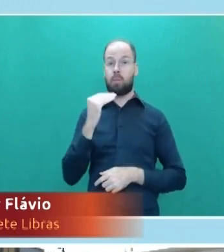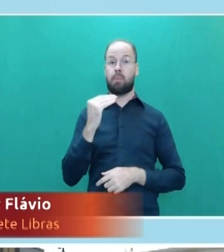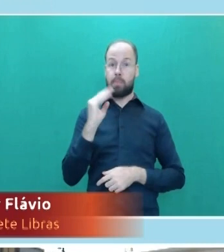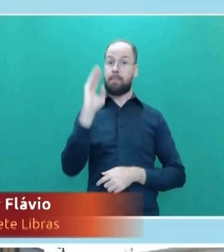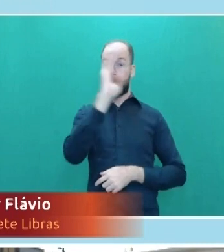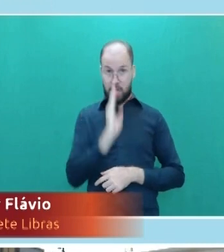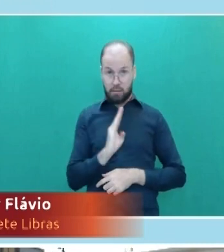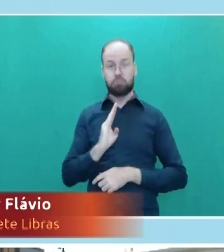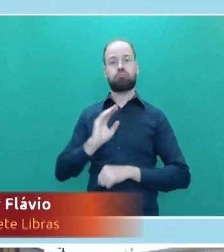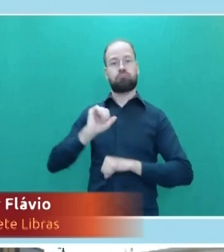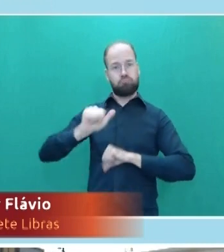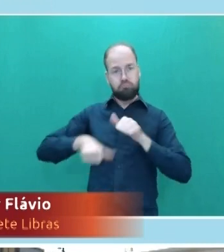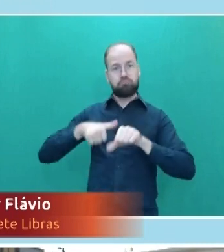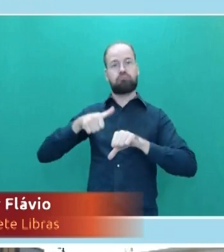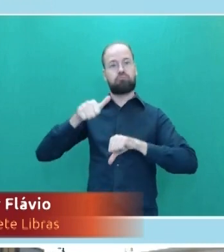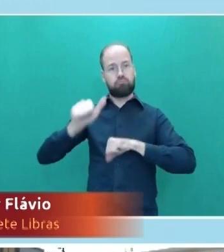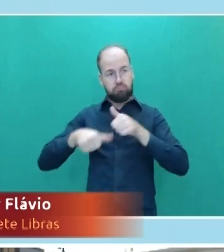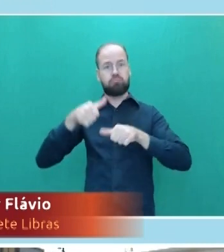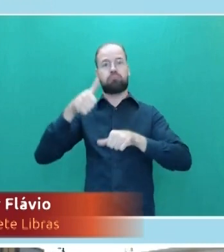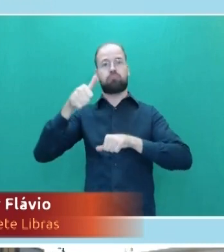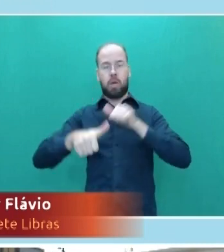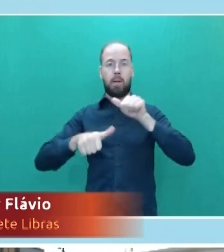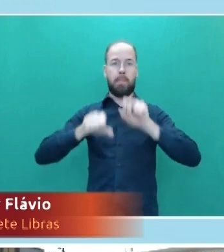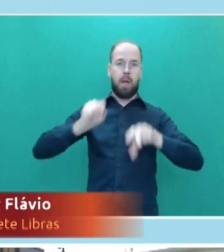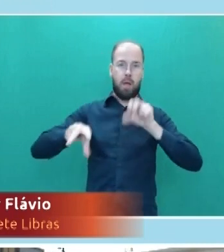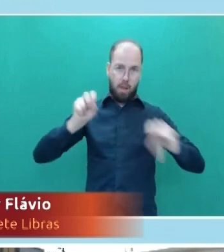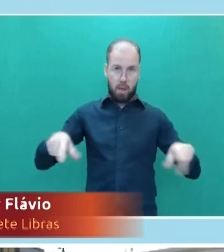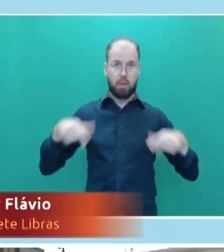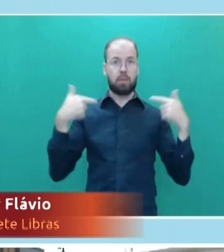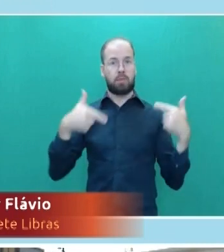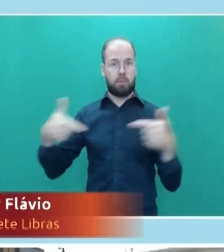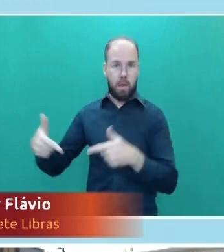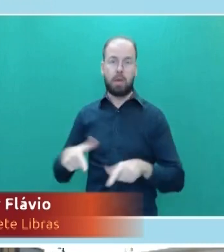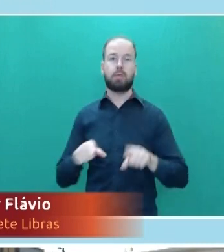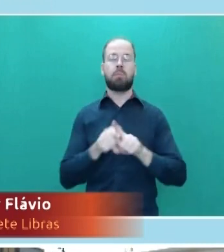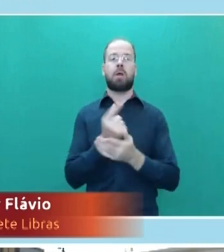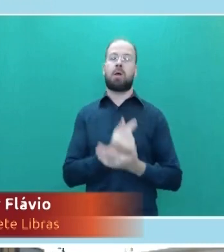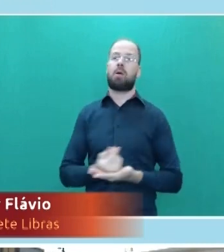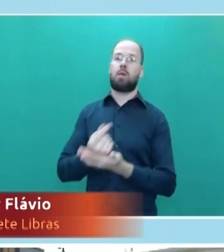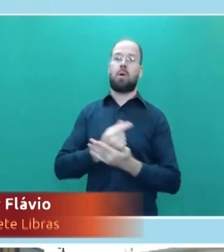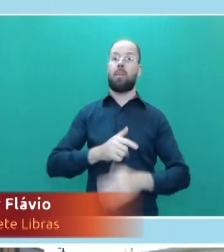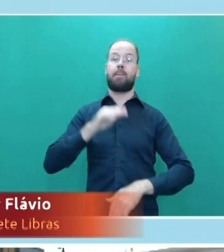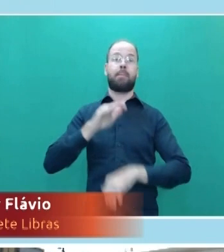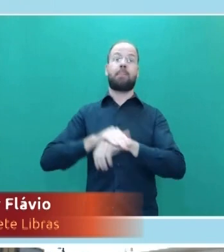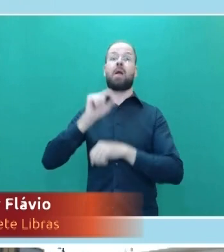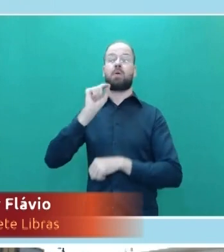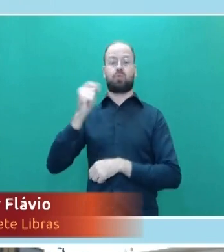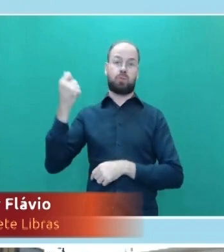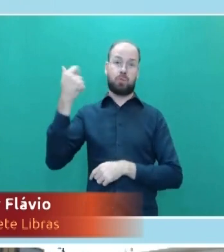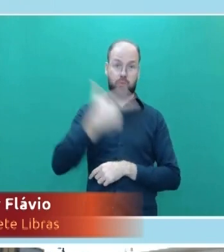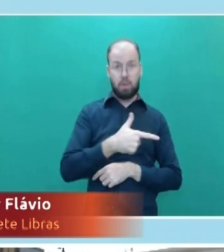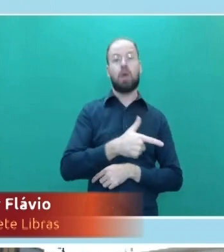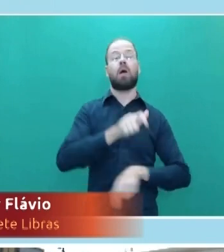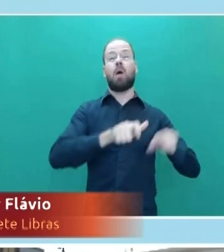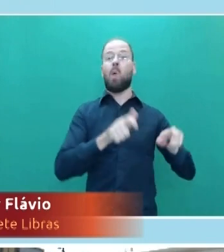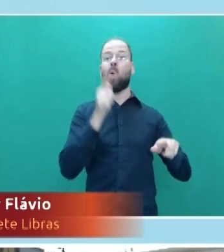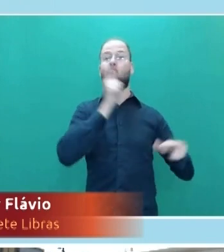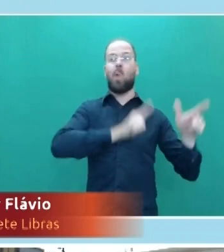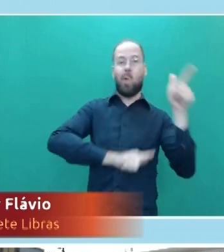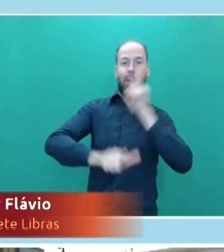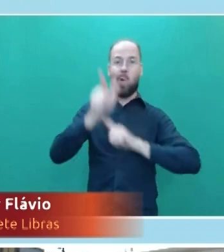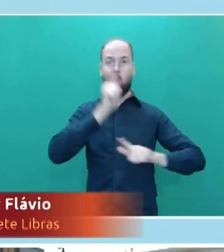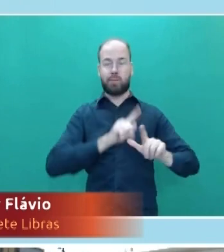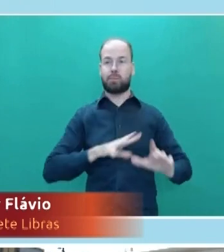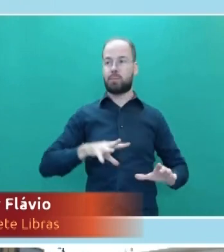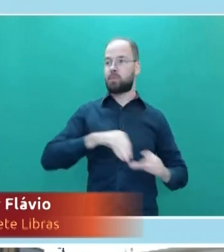mercado de trabalho e na economia são muito mais à frente do que as mudanças que nós conseguimos incorporar na